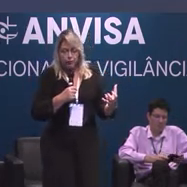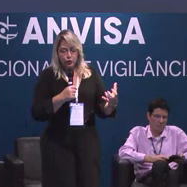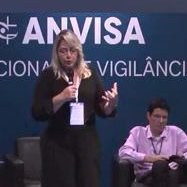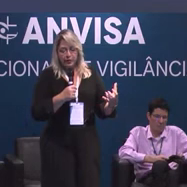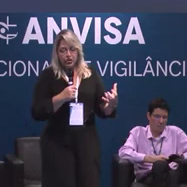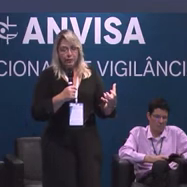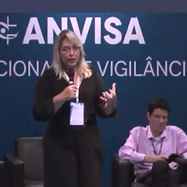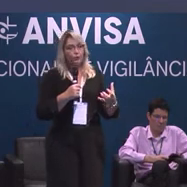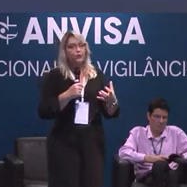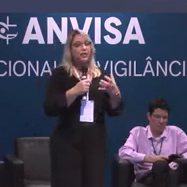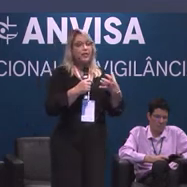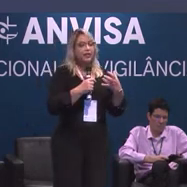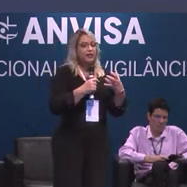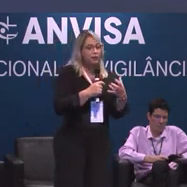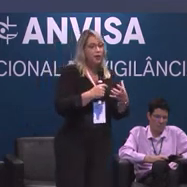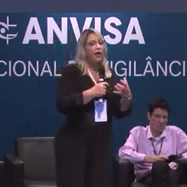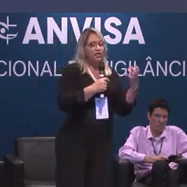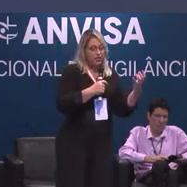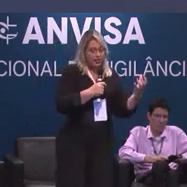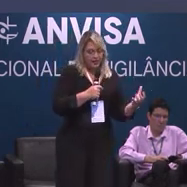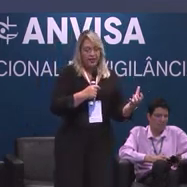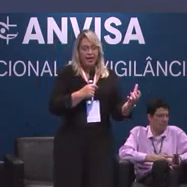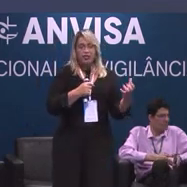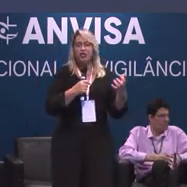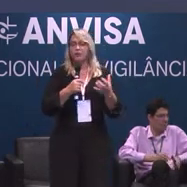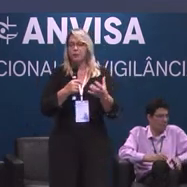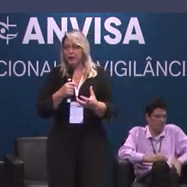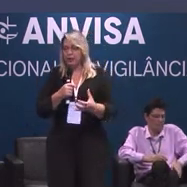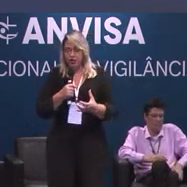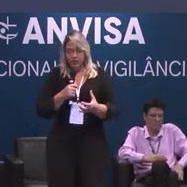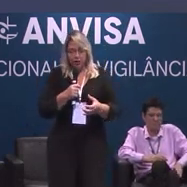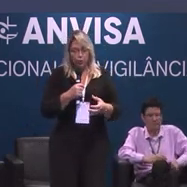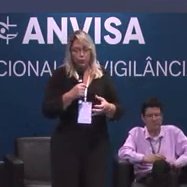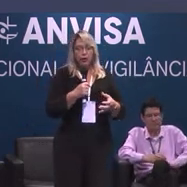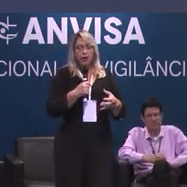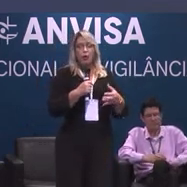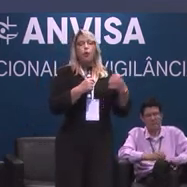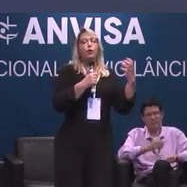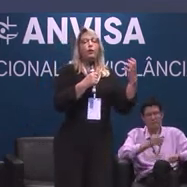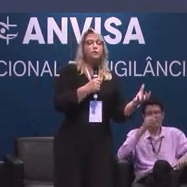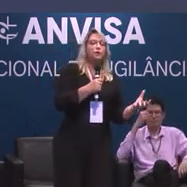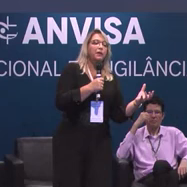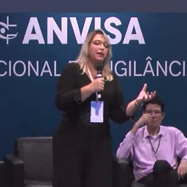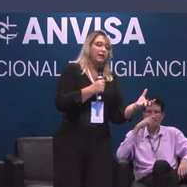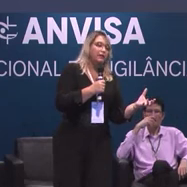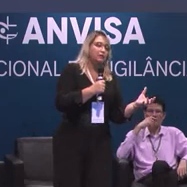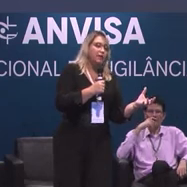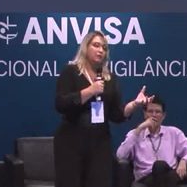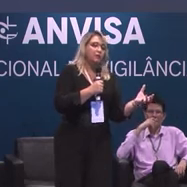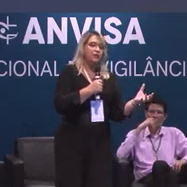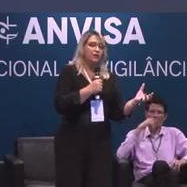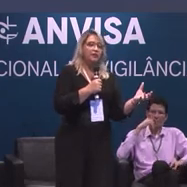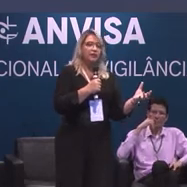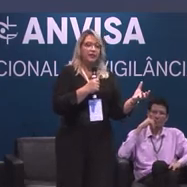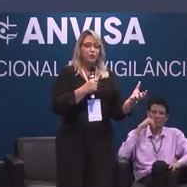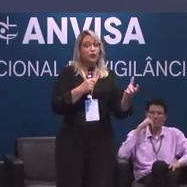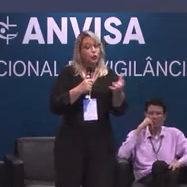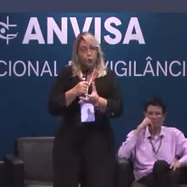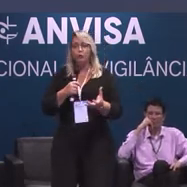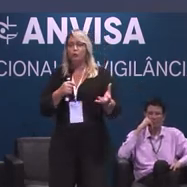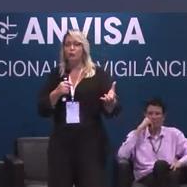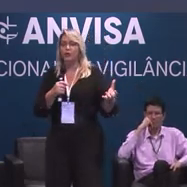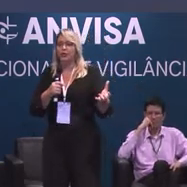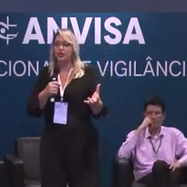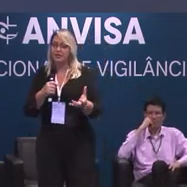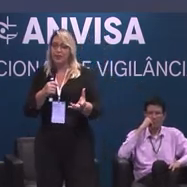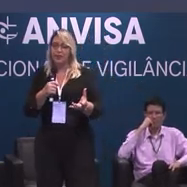nosso planejamento, conciliando as necessidades das políticas de saúde com a disponibilidade dos recursos financeiros, porque todo mundo